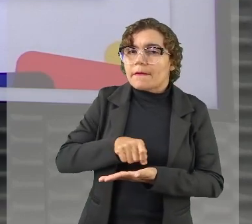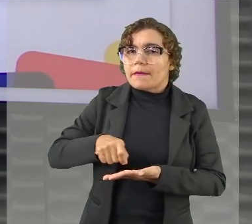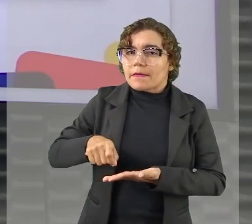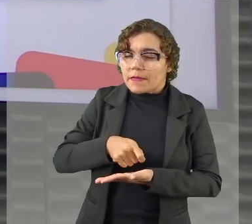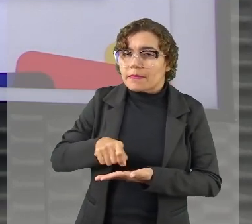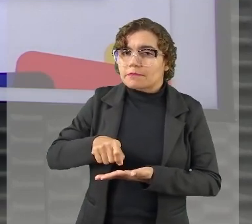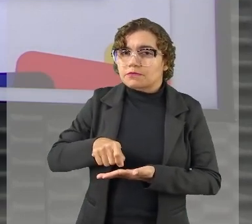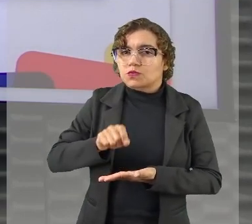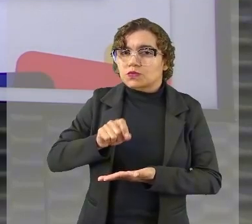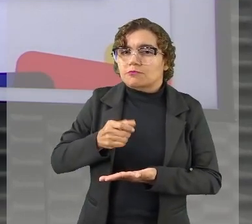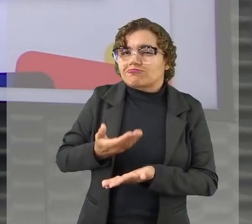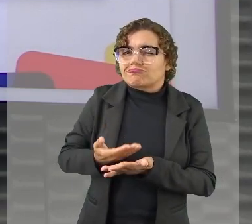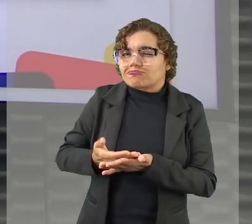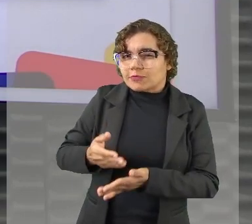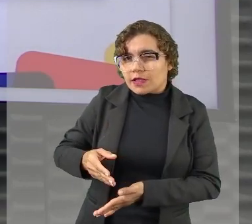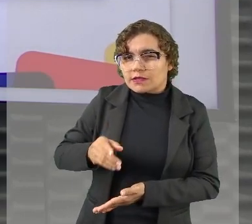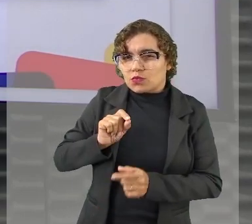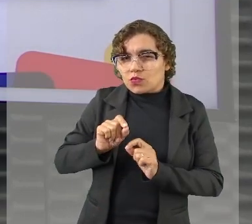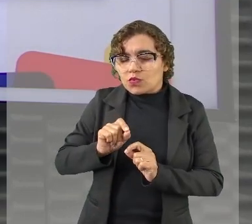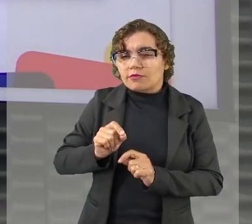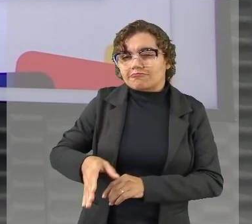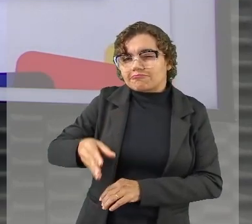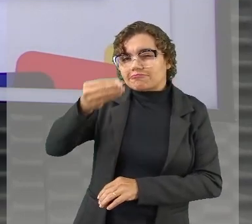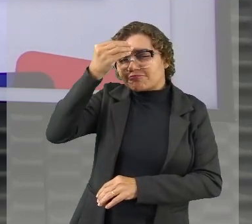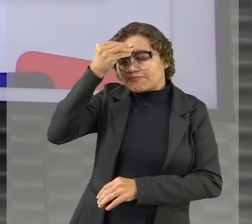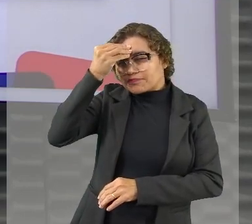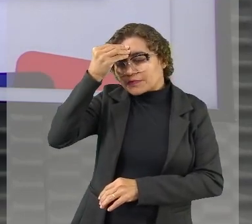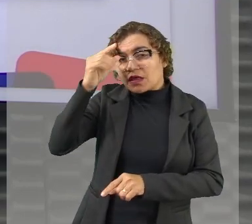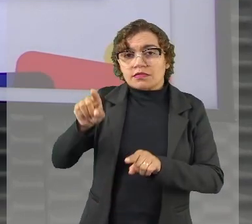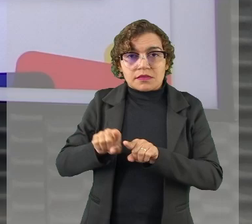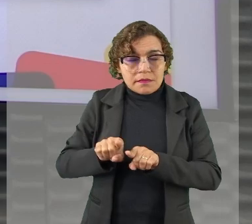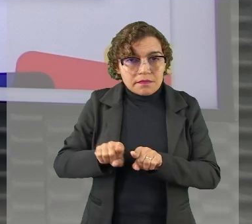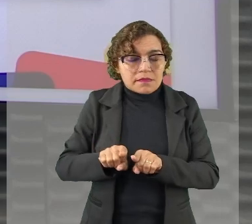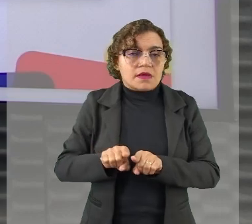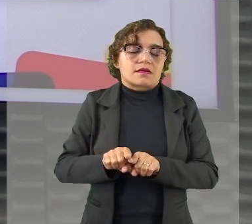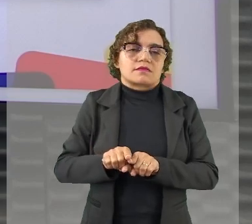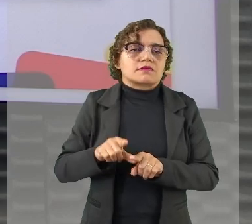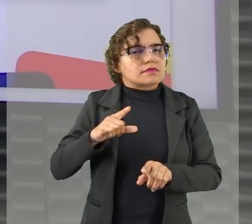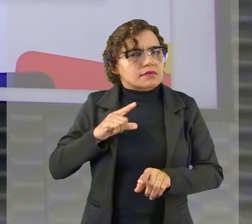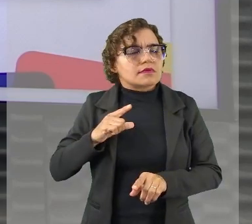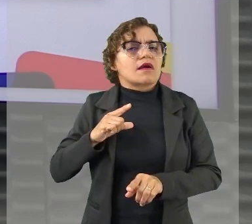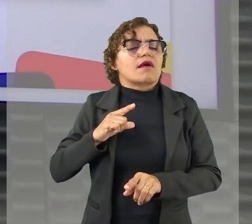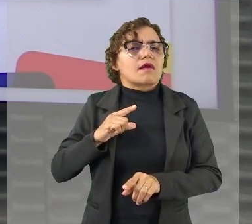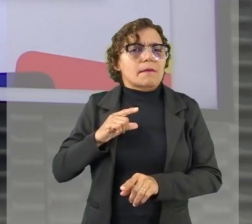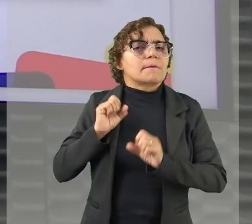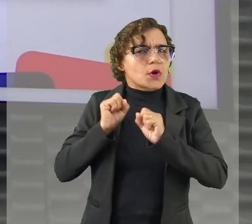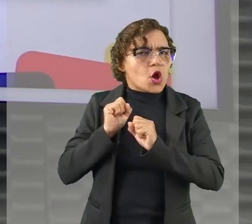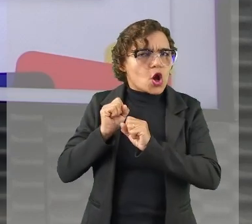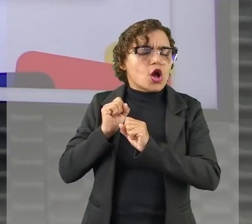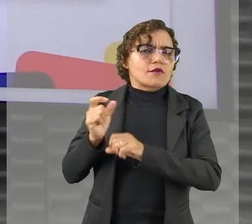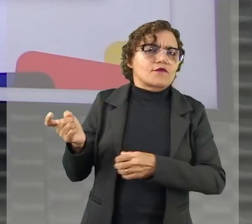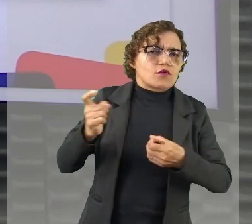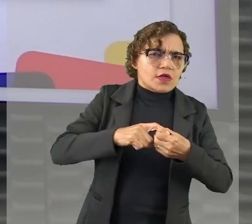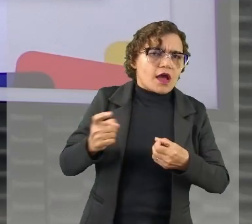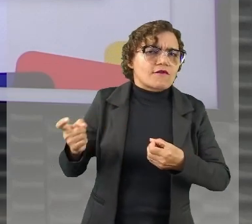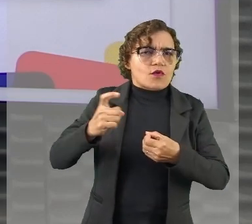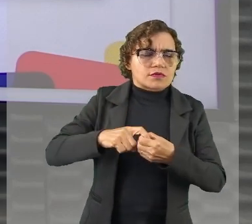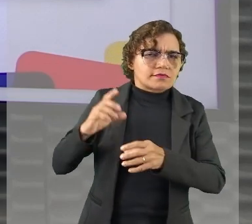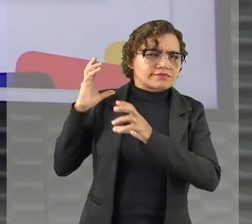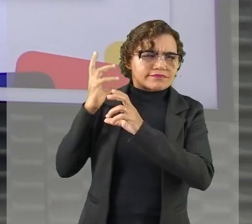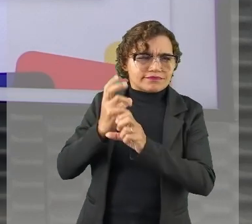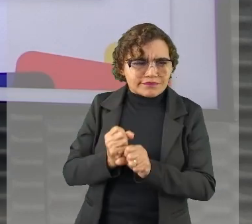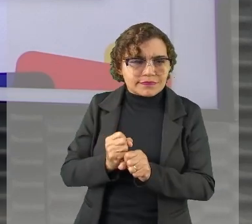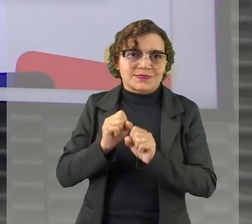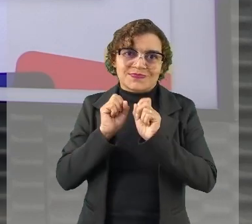para fixar na mente de vocês e também para terem aí para o resto da vida para estudarem ou revisar esses temas. Então,